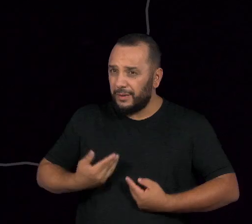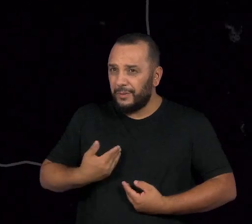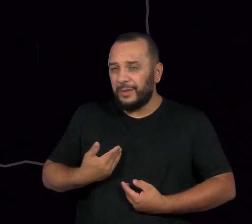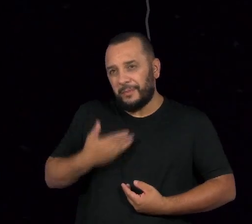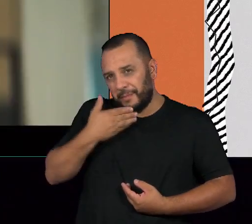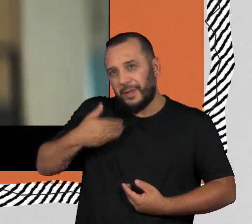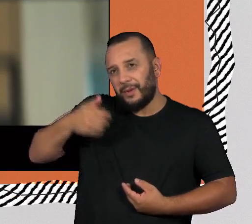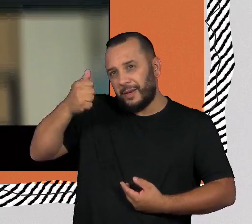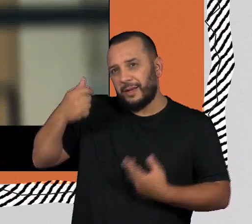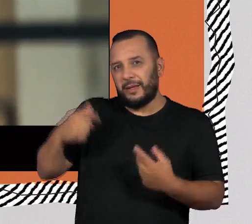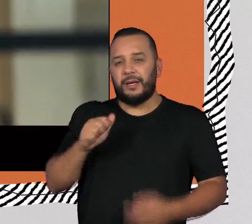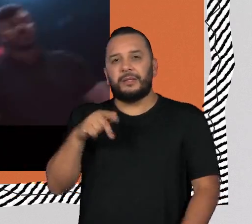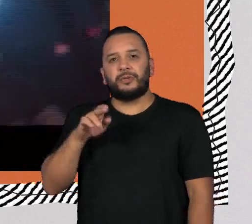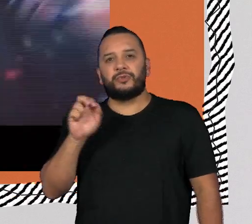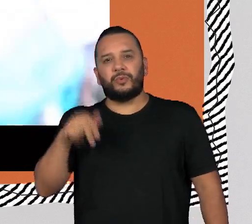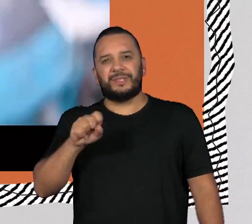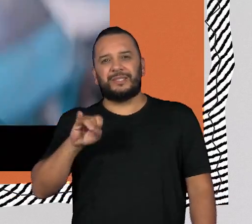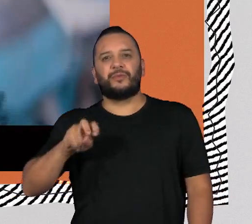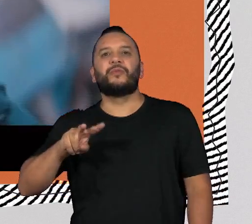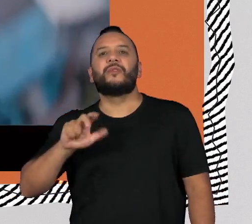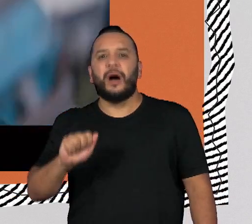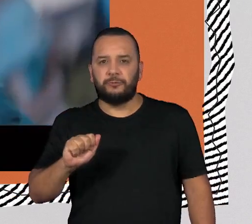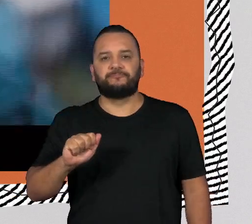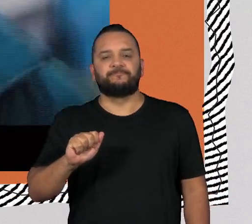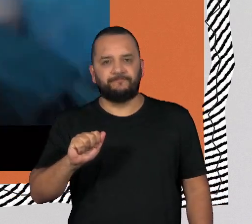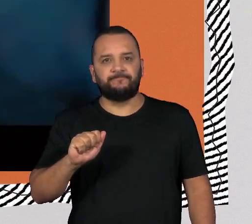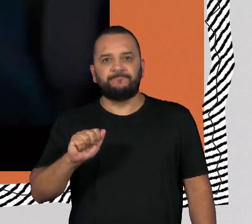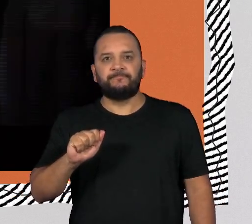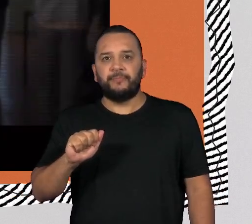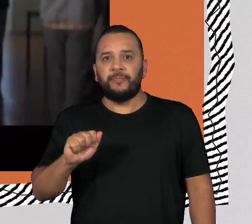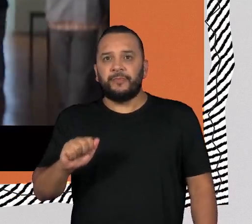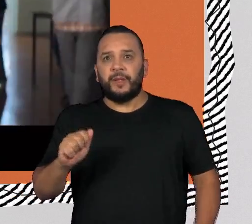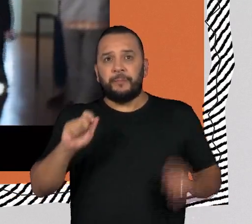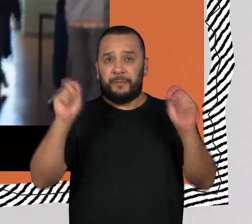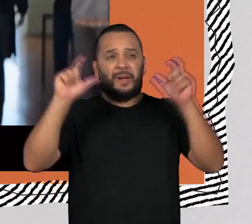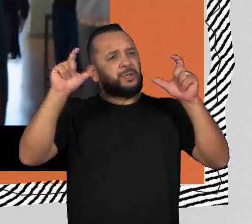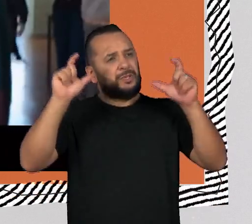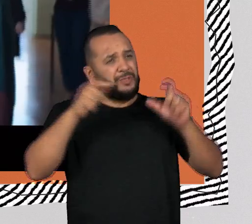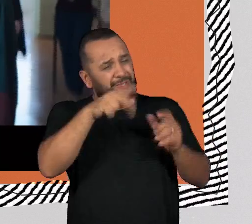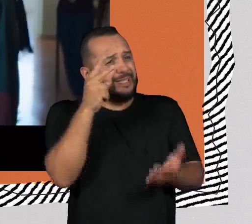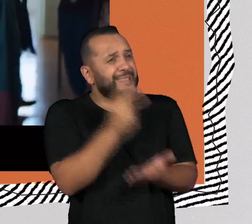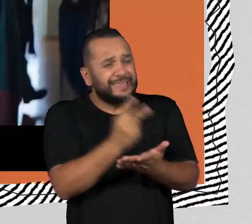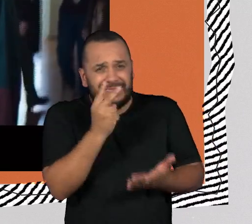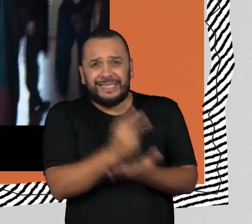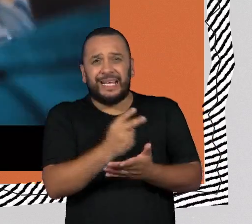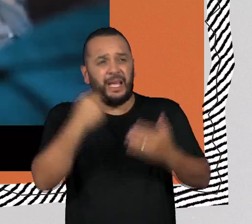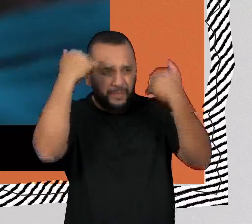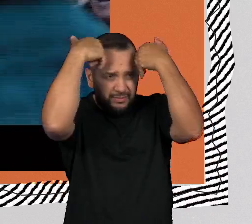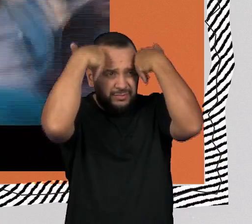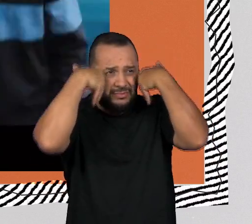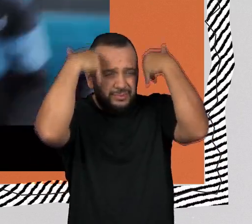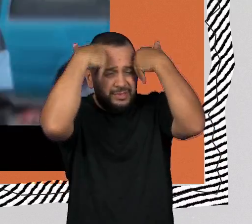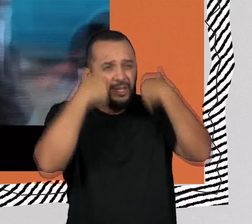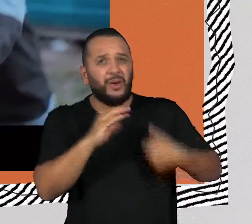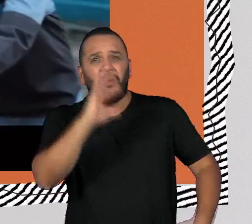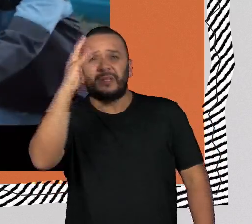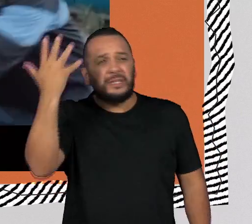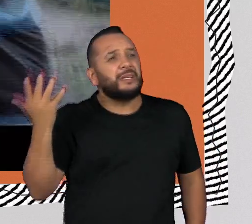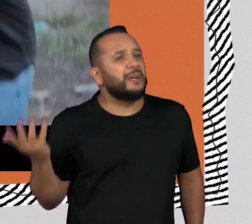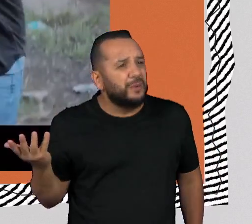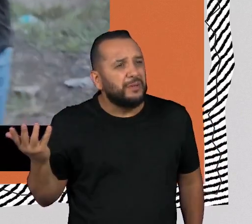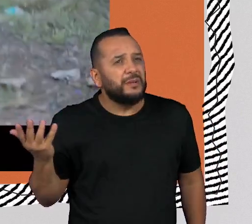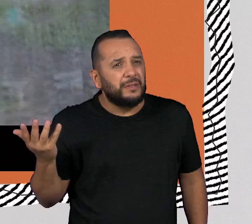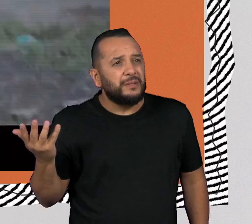humano. Anderson Silva. É impressionante, você tá sempre suado, meu filho.